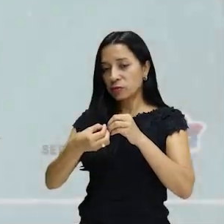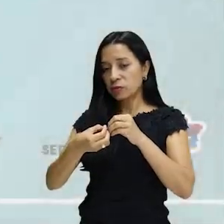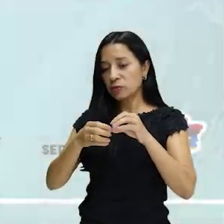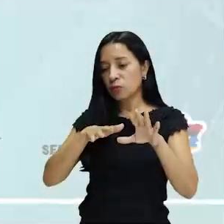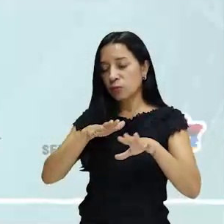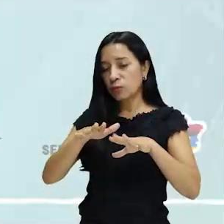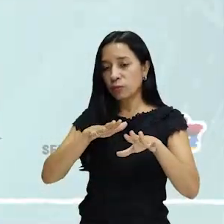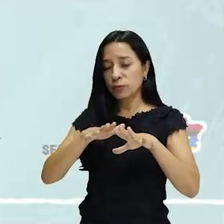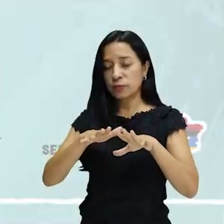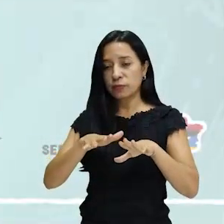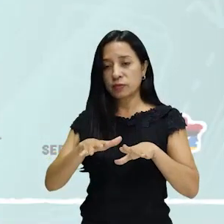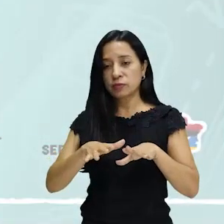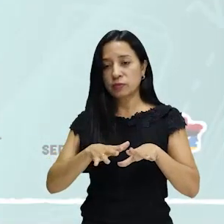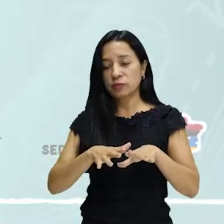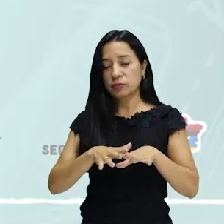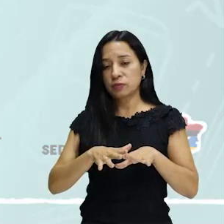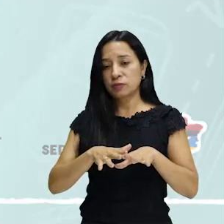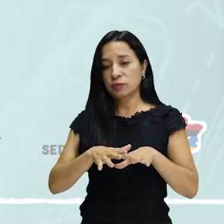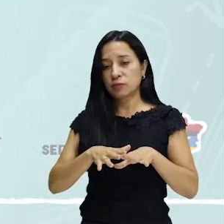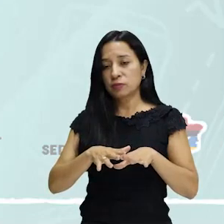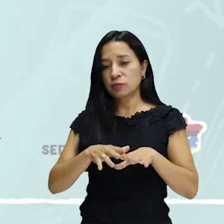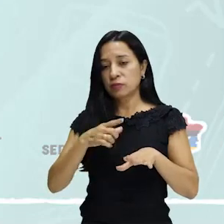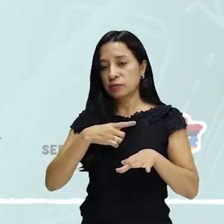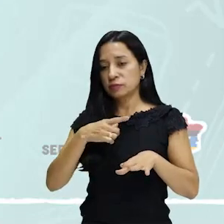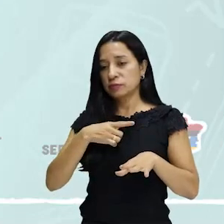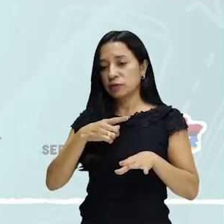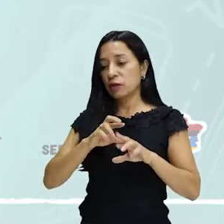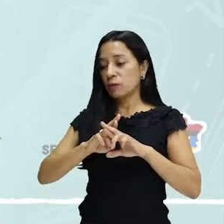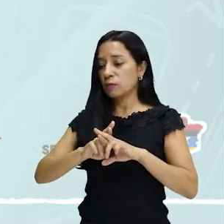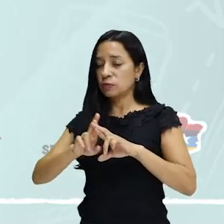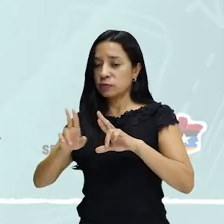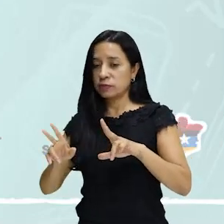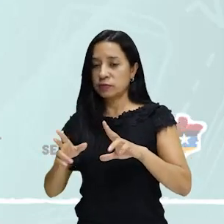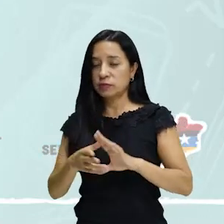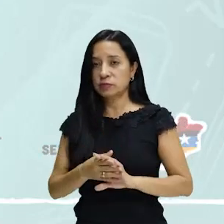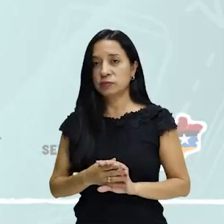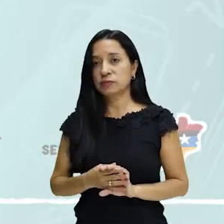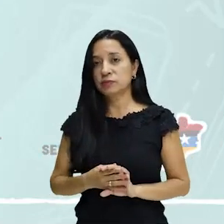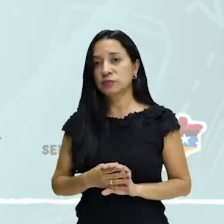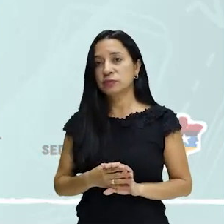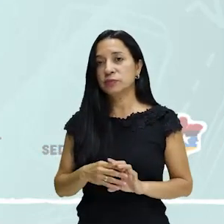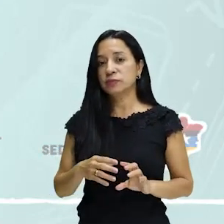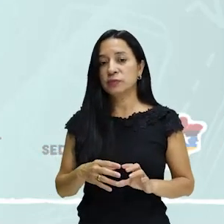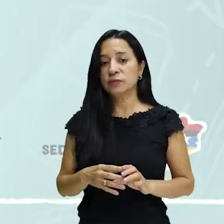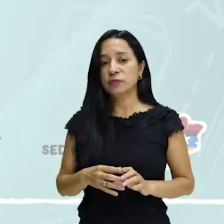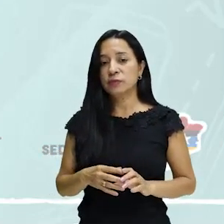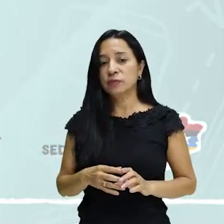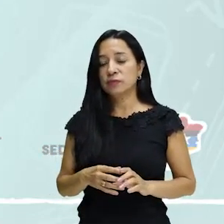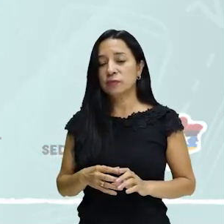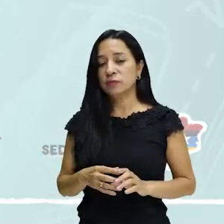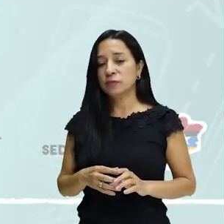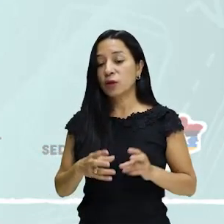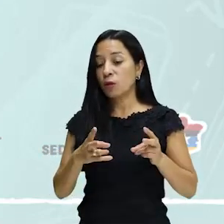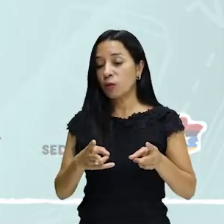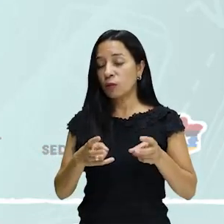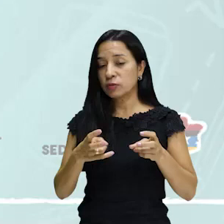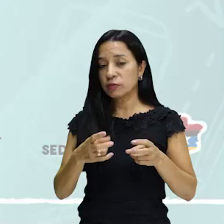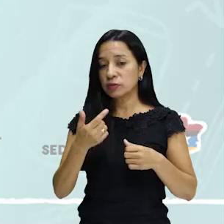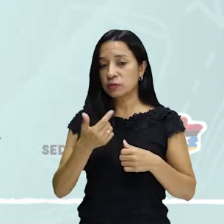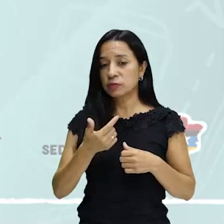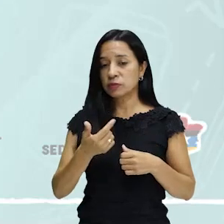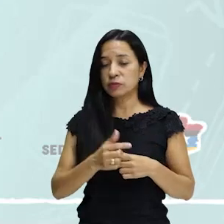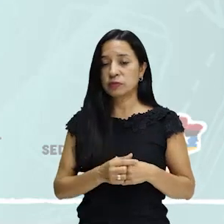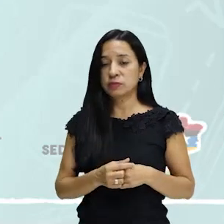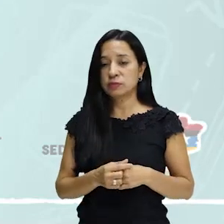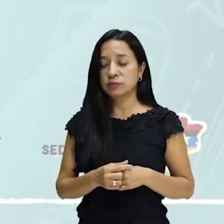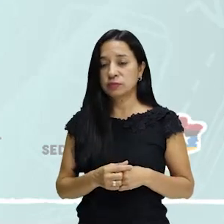o movimento que vai nascer dali vai ser uma circunferência, certo? A observação 2. No caso da trajetória